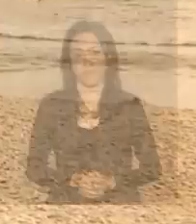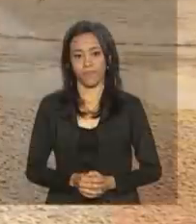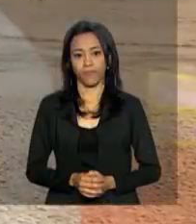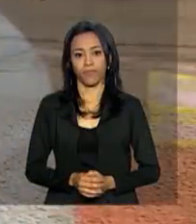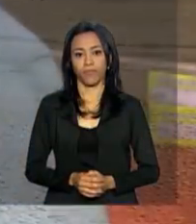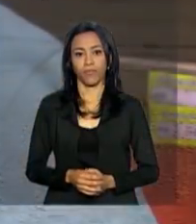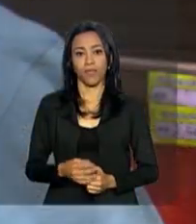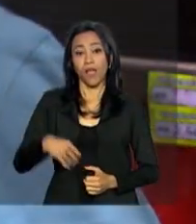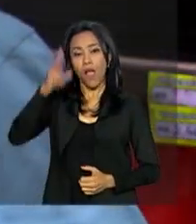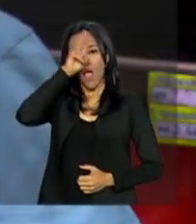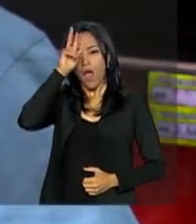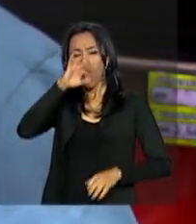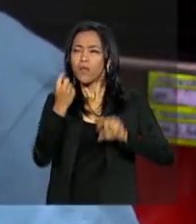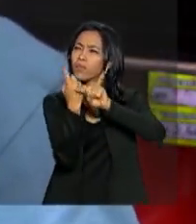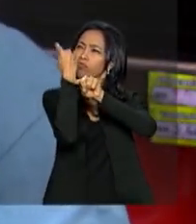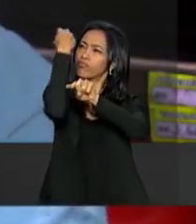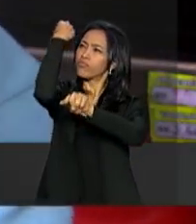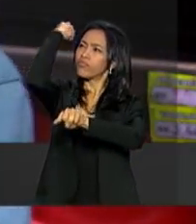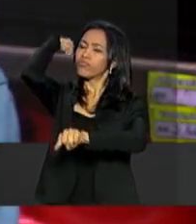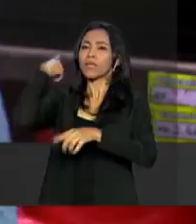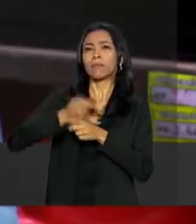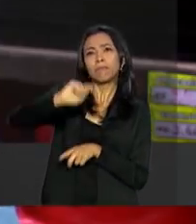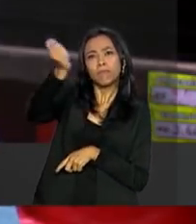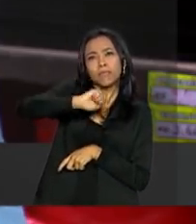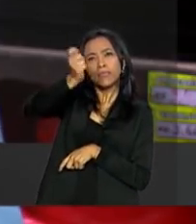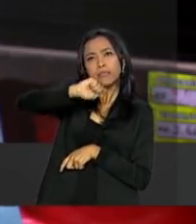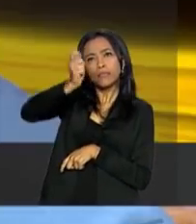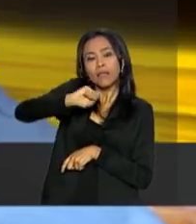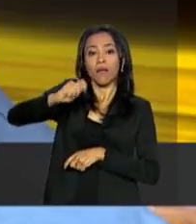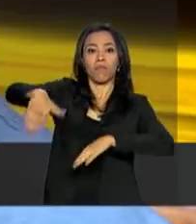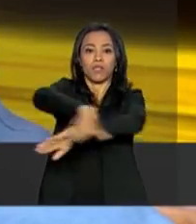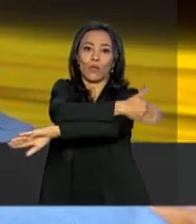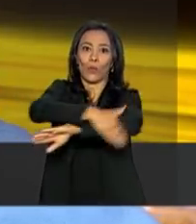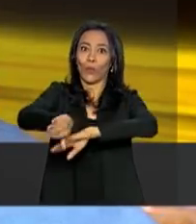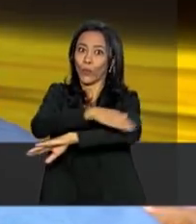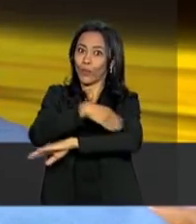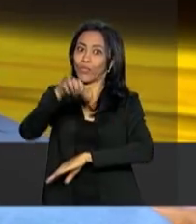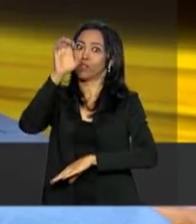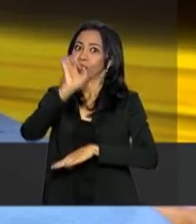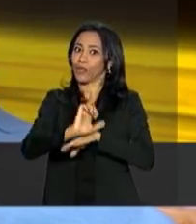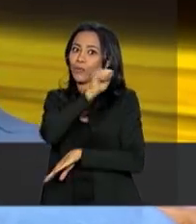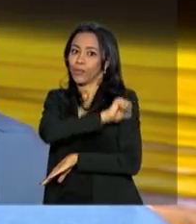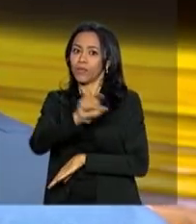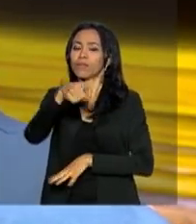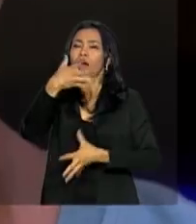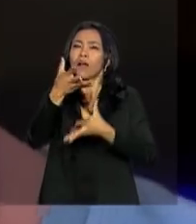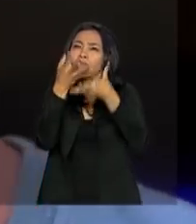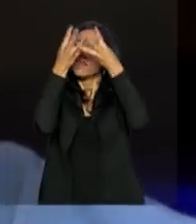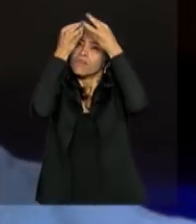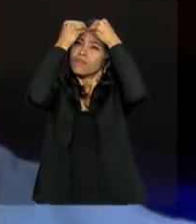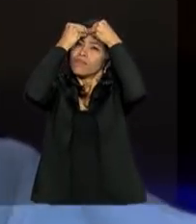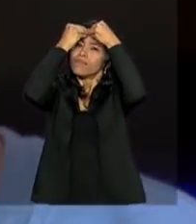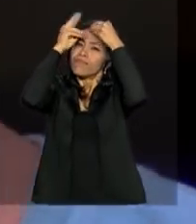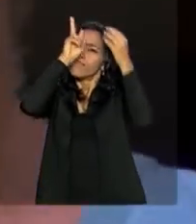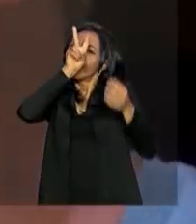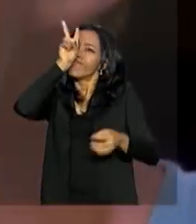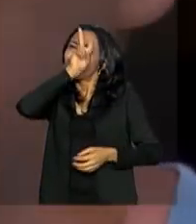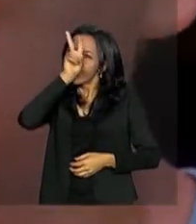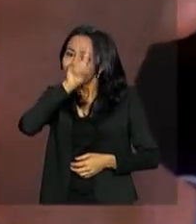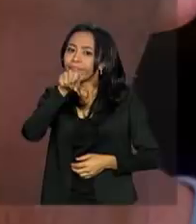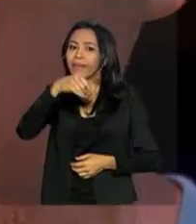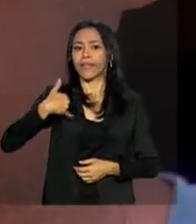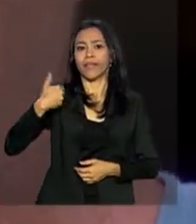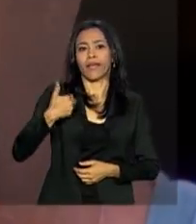As lembranças de quando empinava a pipa pelas ruas do Rio de Janeiro ainda estão na memória do Vicente. Aos 60 anos,